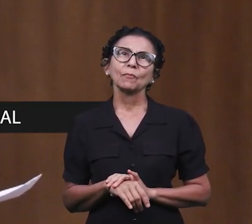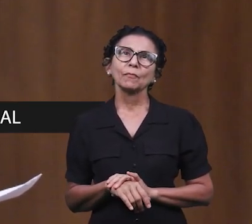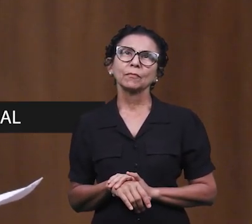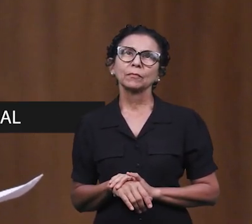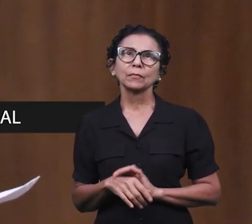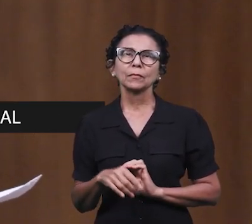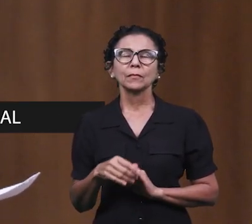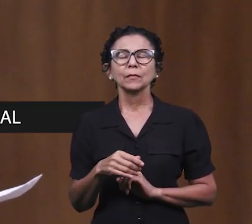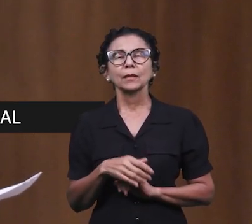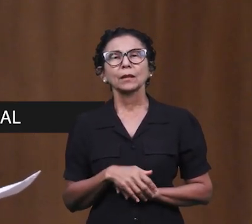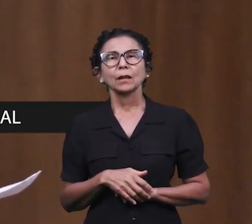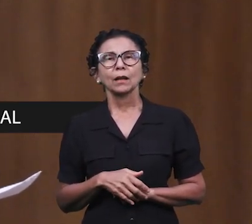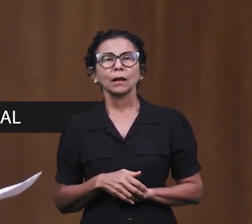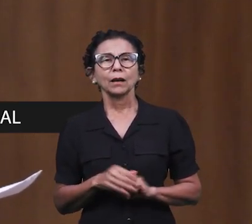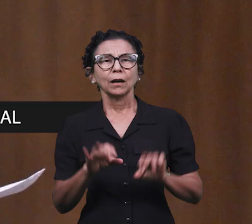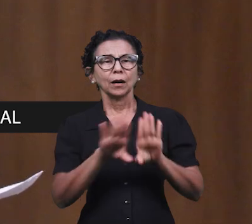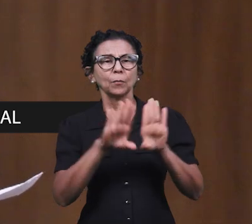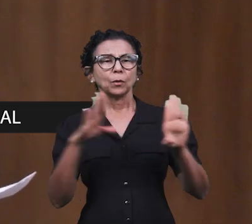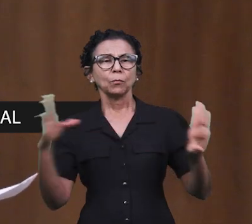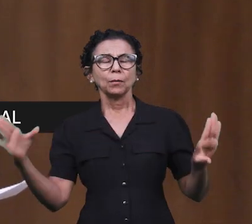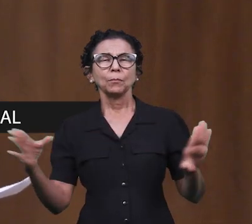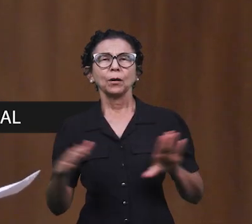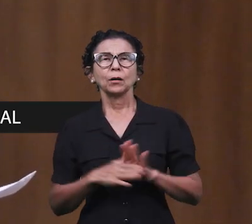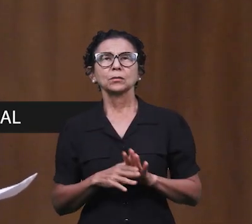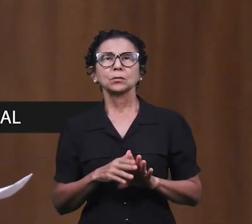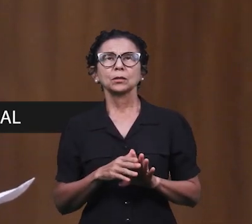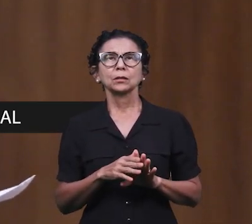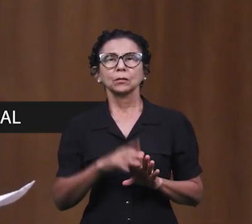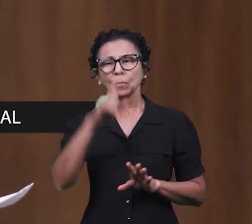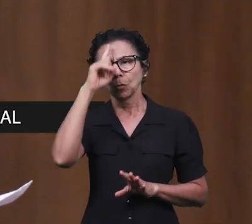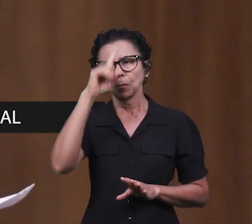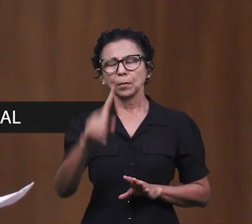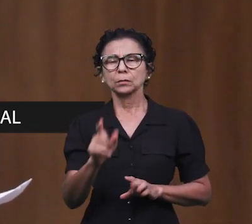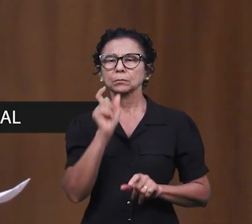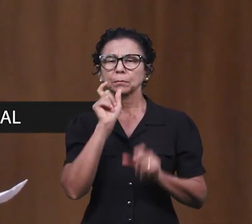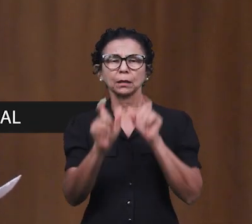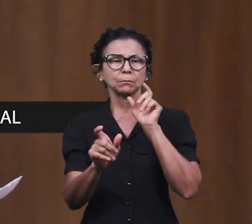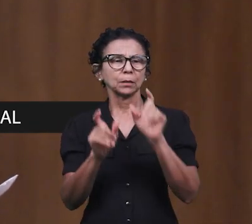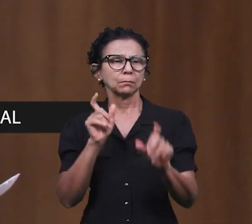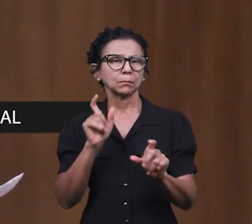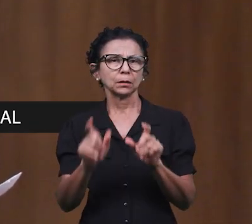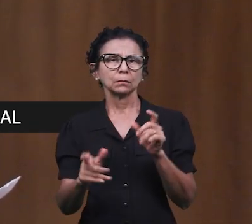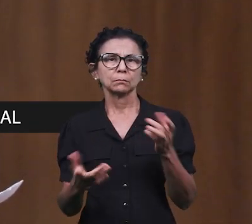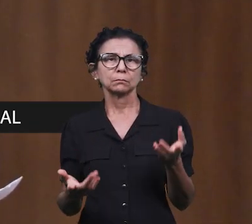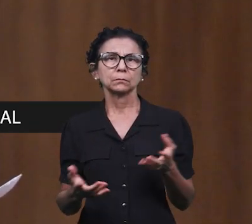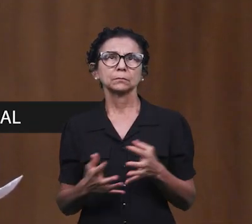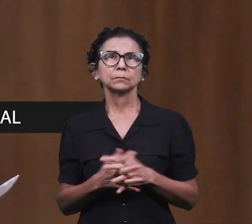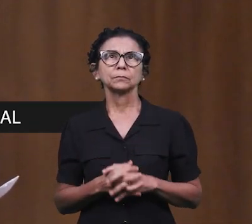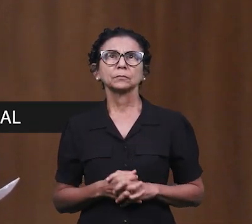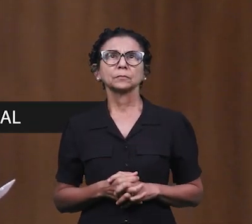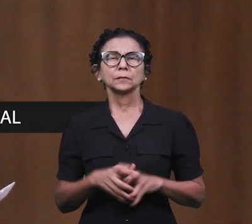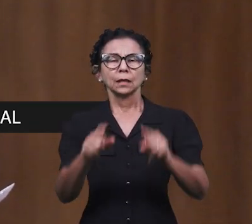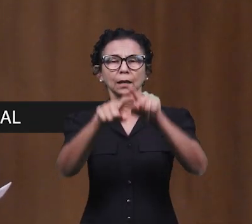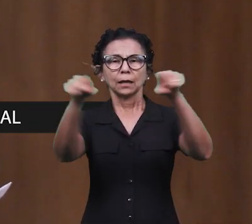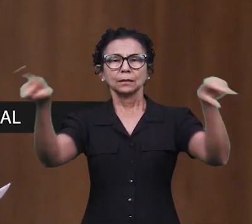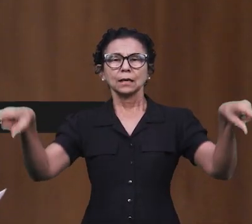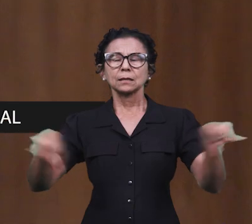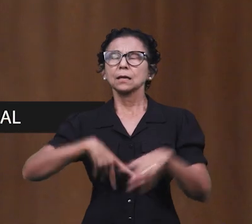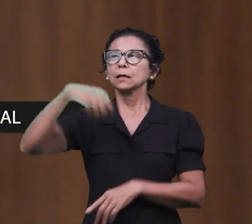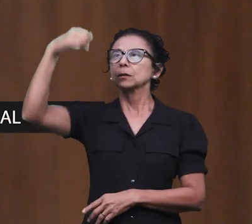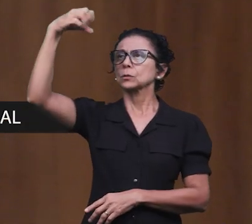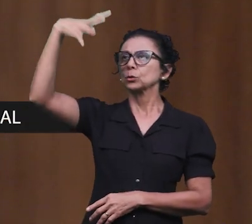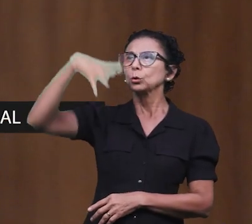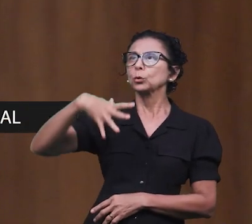pouco, liga a televisão. Assim, o ar-condicionado da sala, tudo por comando de voz, né? Quer dizer,